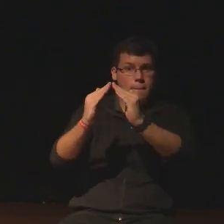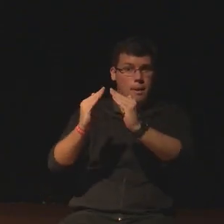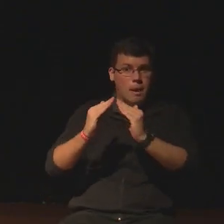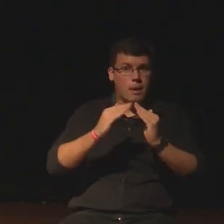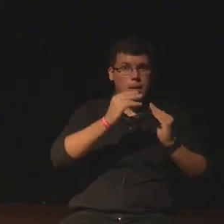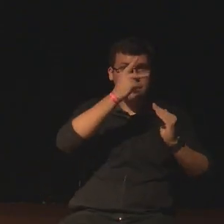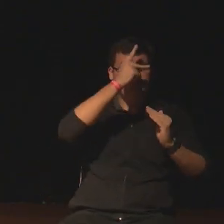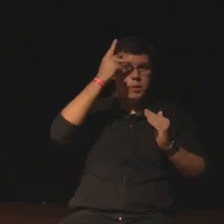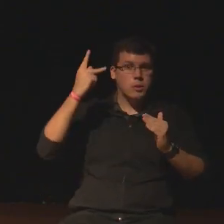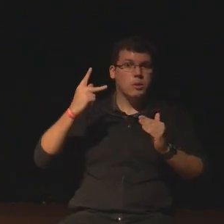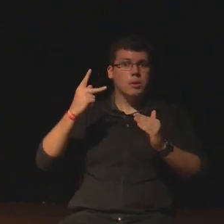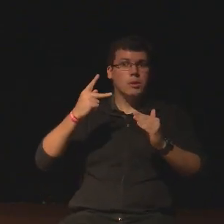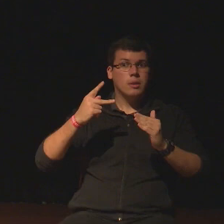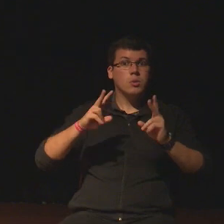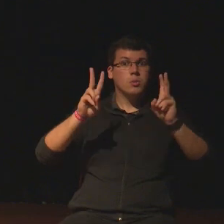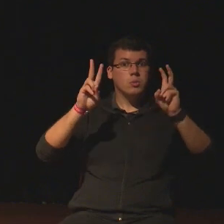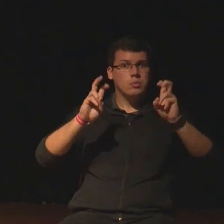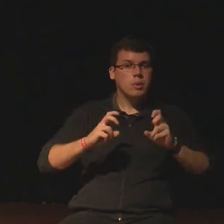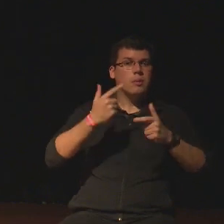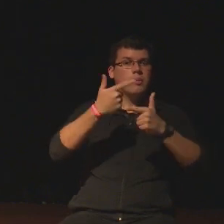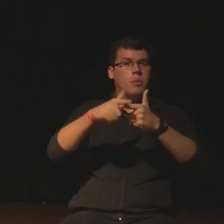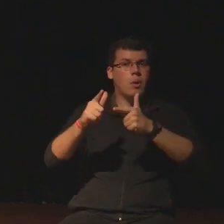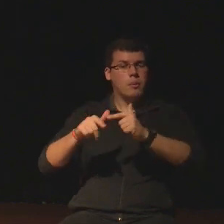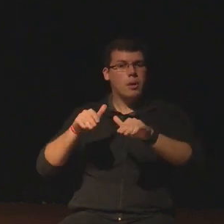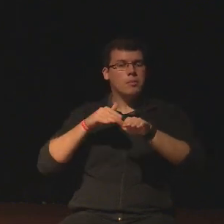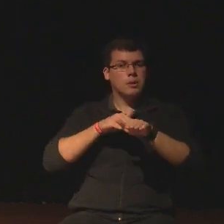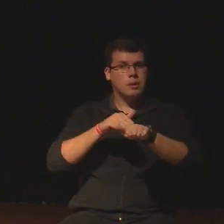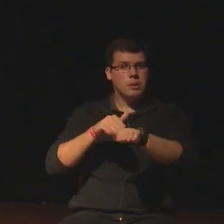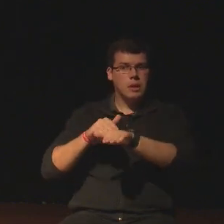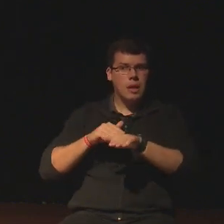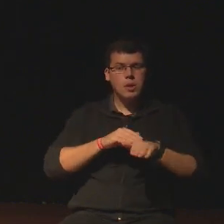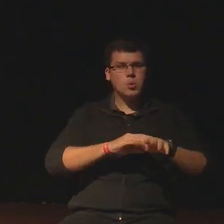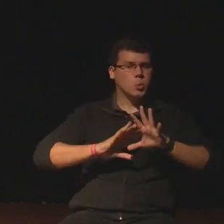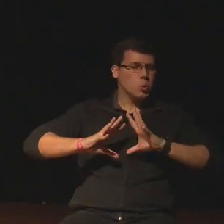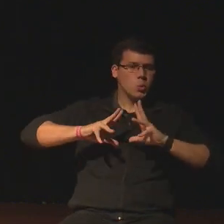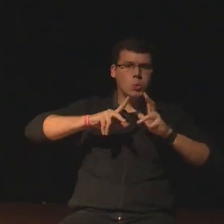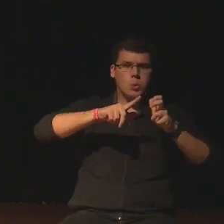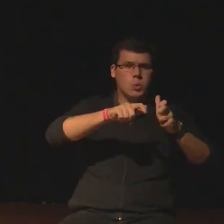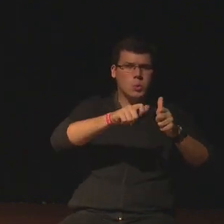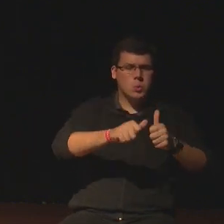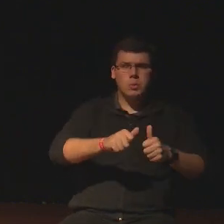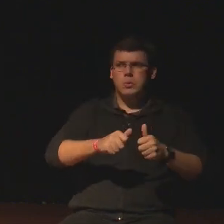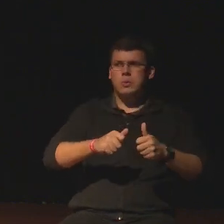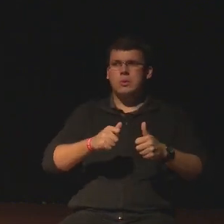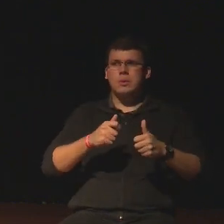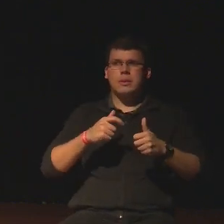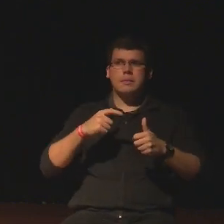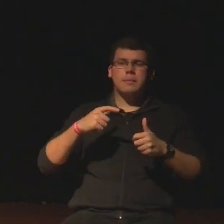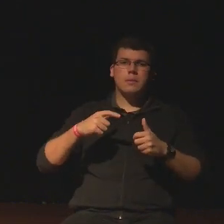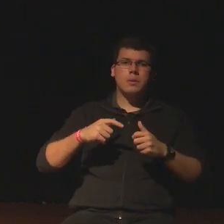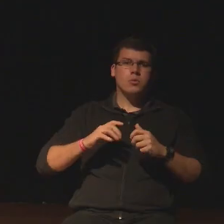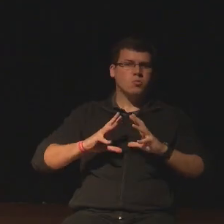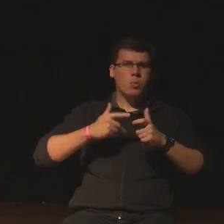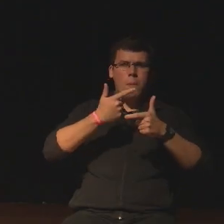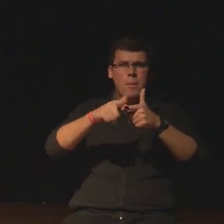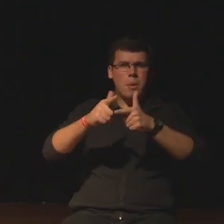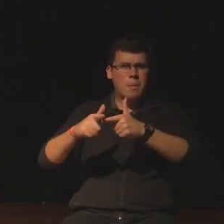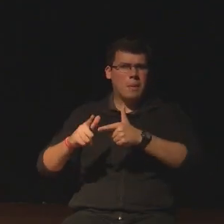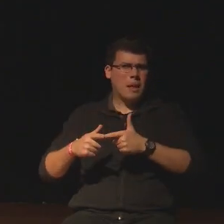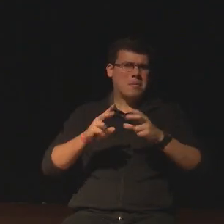o problema de trânsito no entorno, com todas essas sinalizações. Acho que teve sinalização sobre a Rua